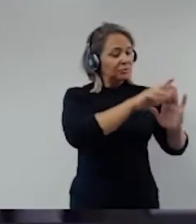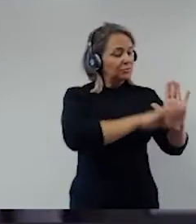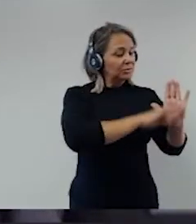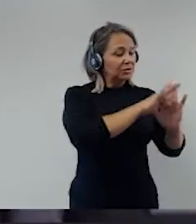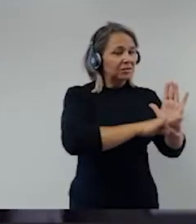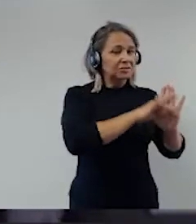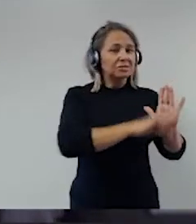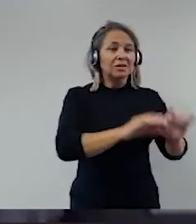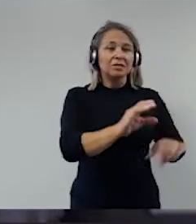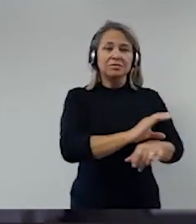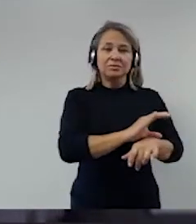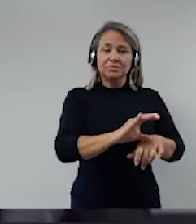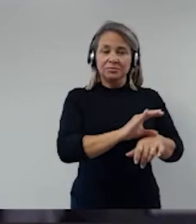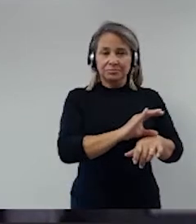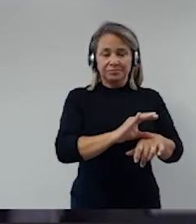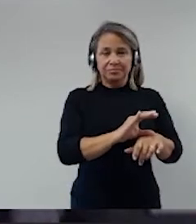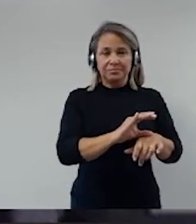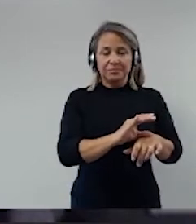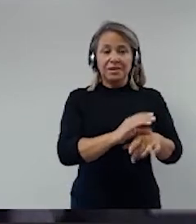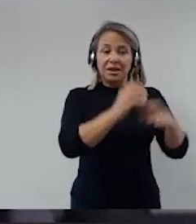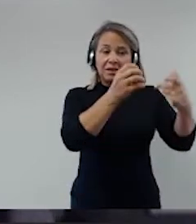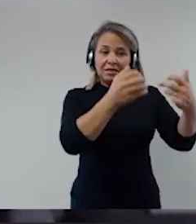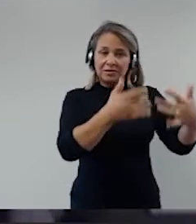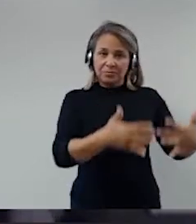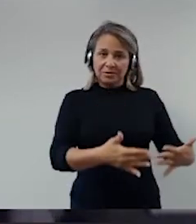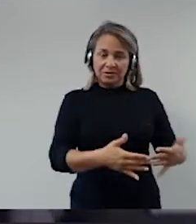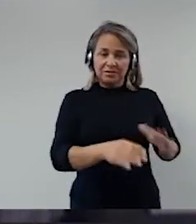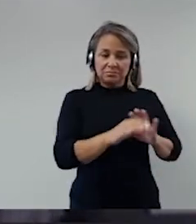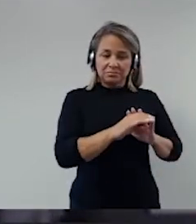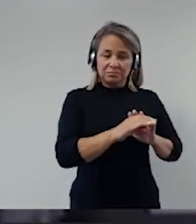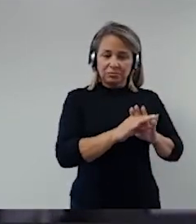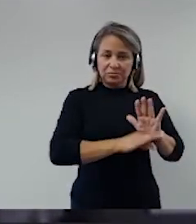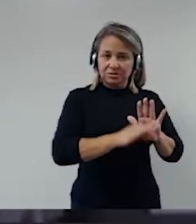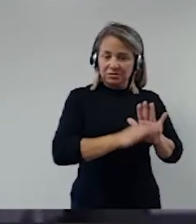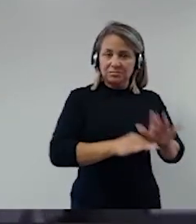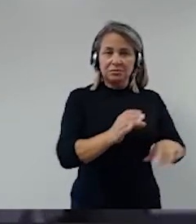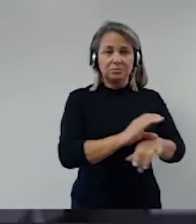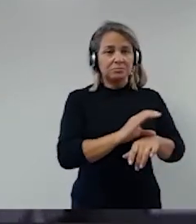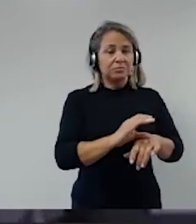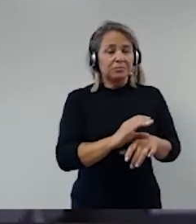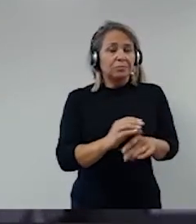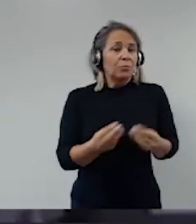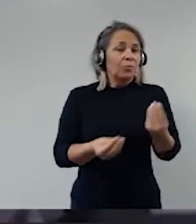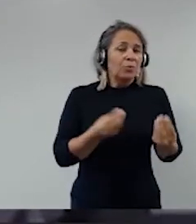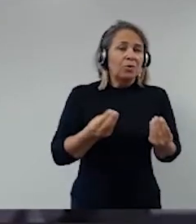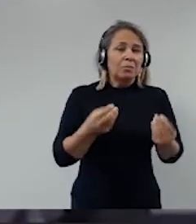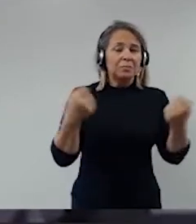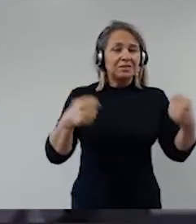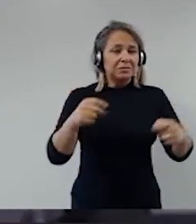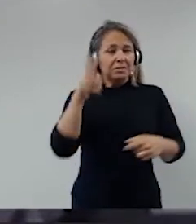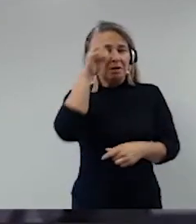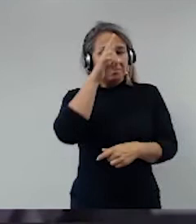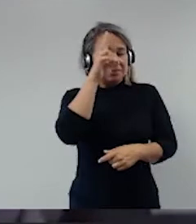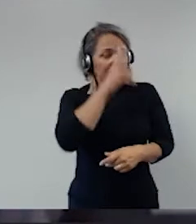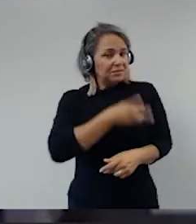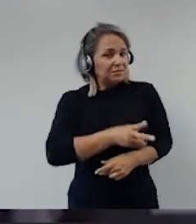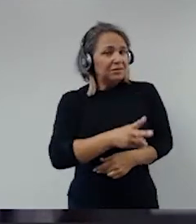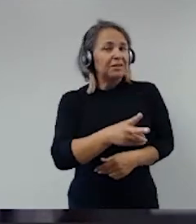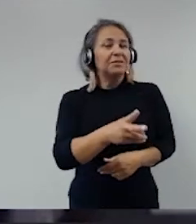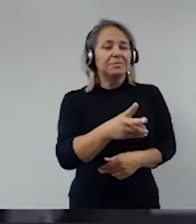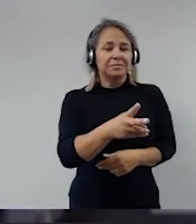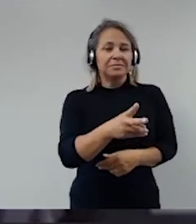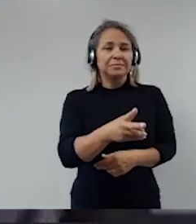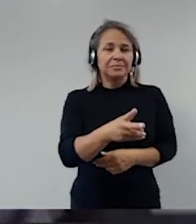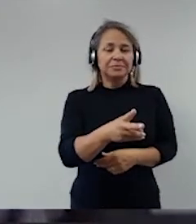Constituição. E, ao falar de texto da Constituição, não há como nós não falarmos e lembrarmos, trazer à